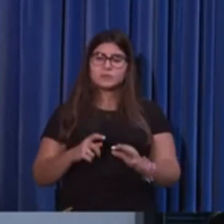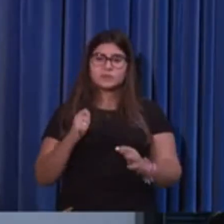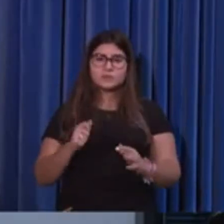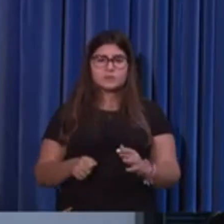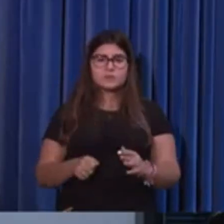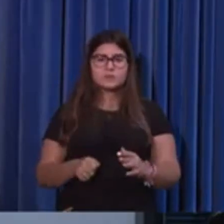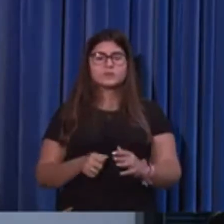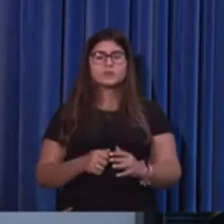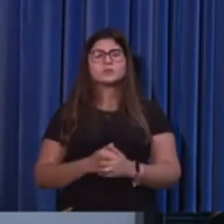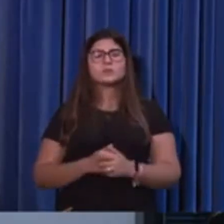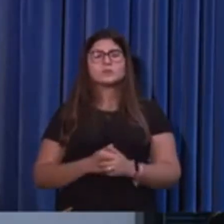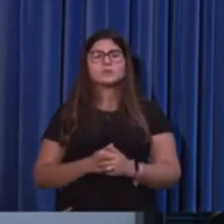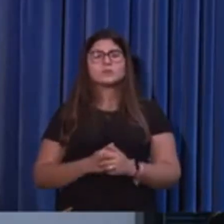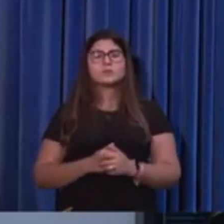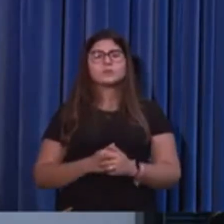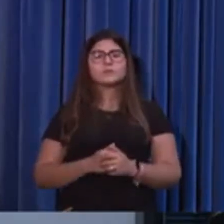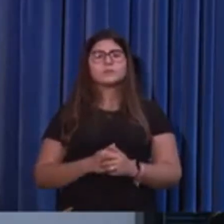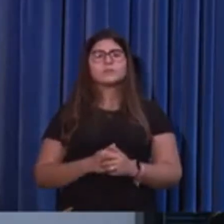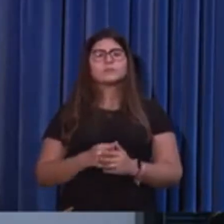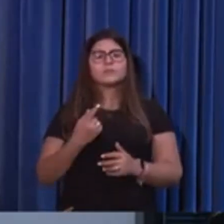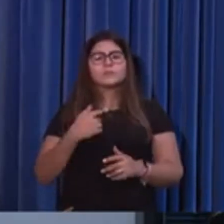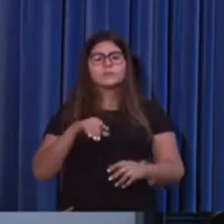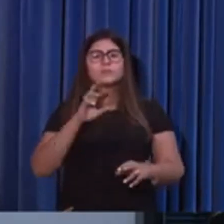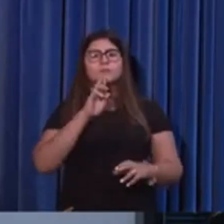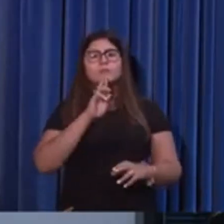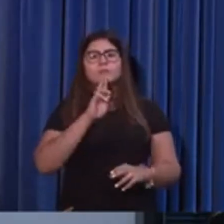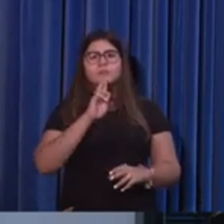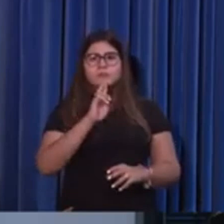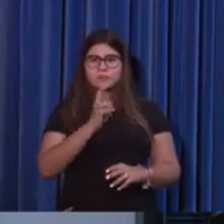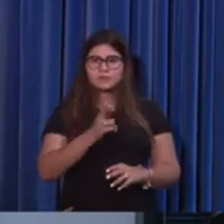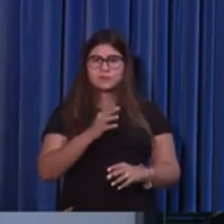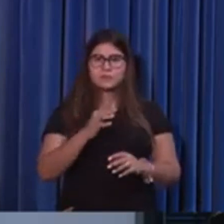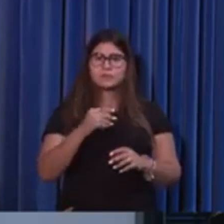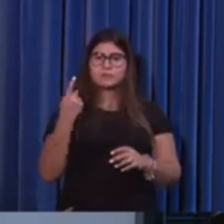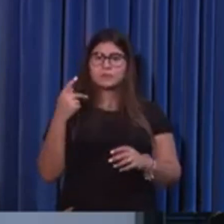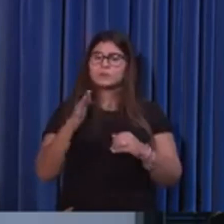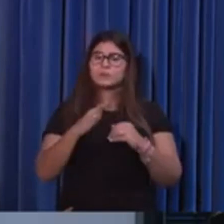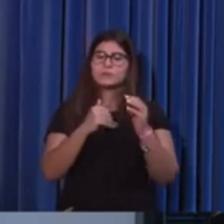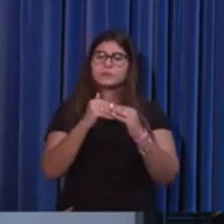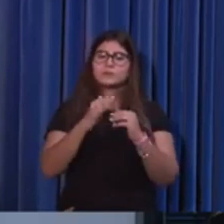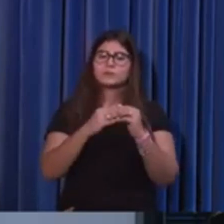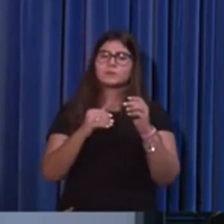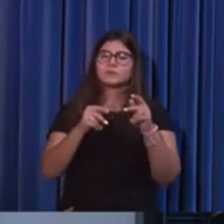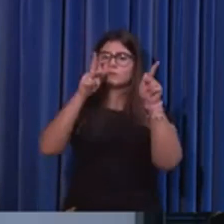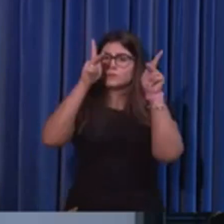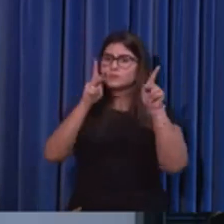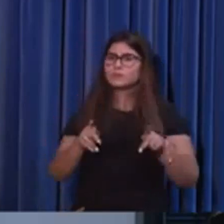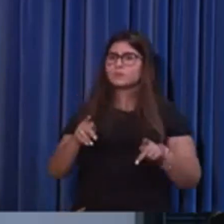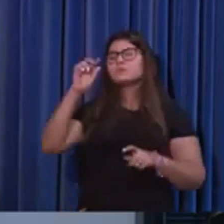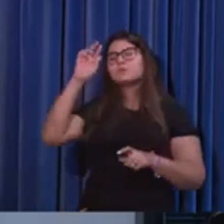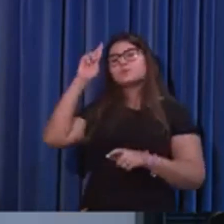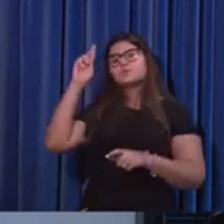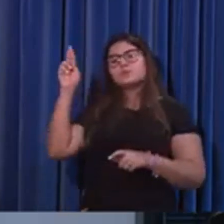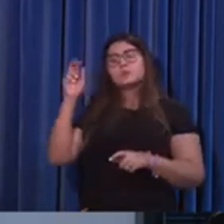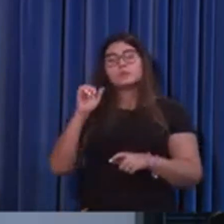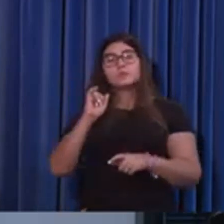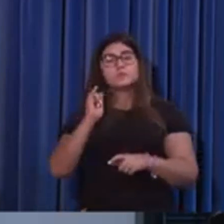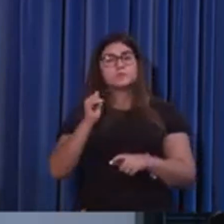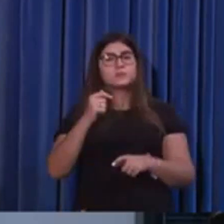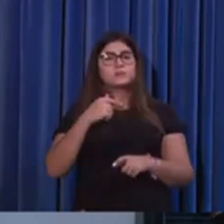equidade, eles responderão por suas obras diante do Senhor. Se eu e você